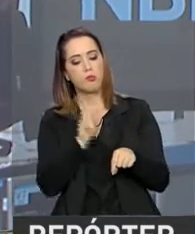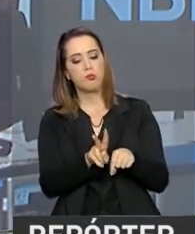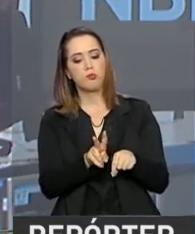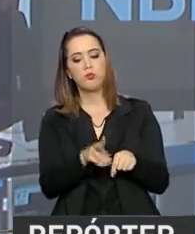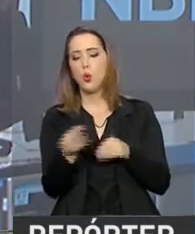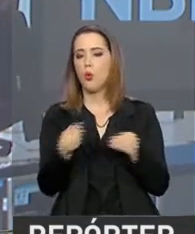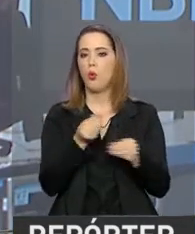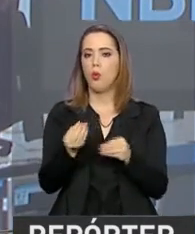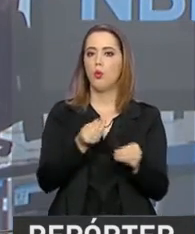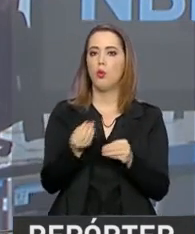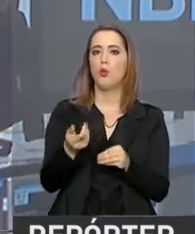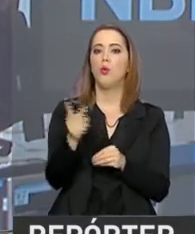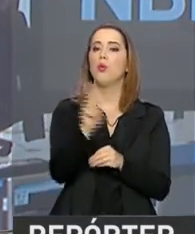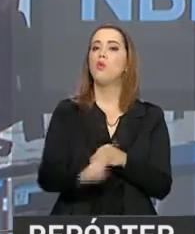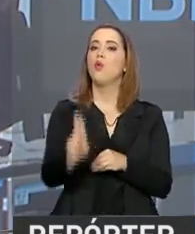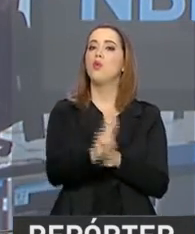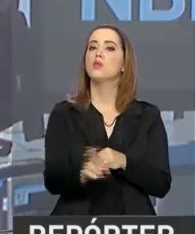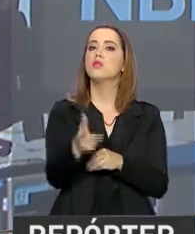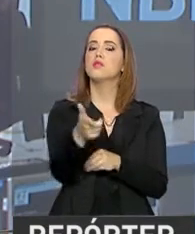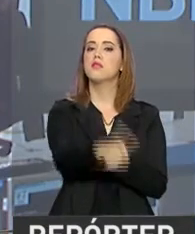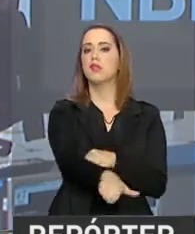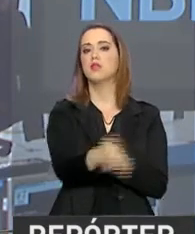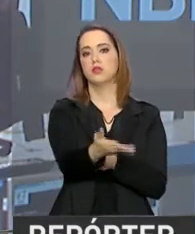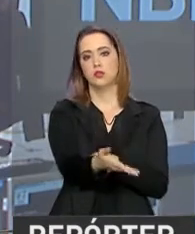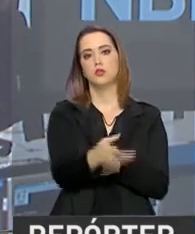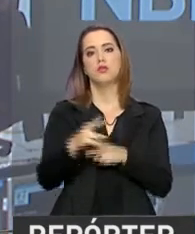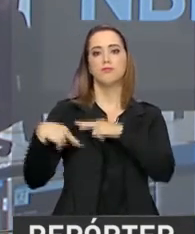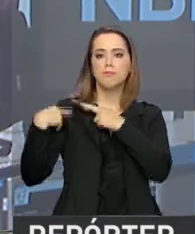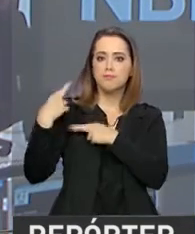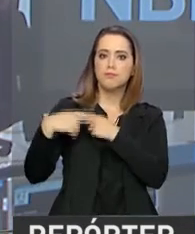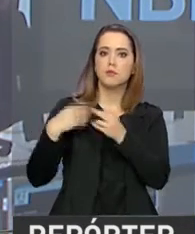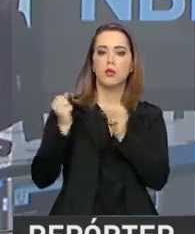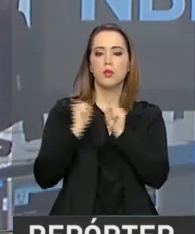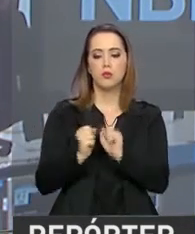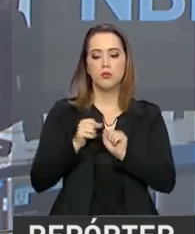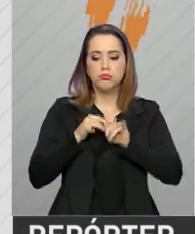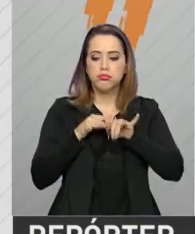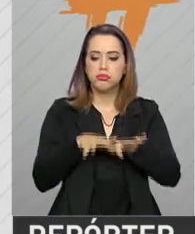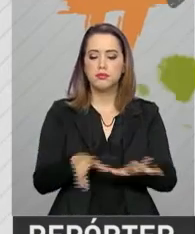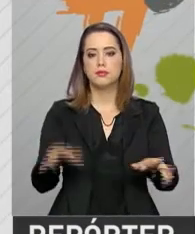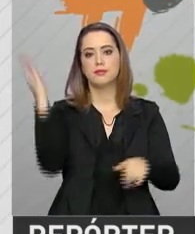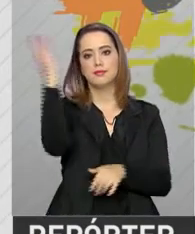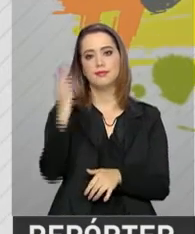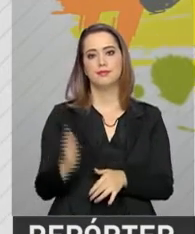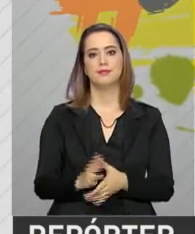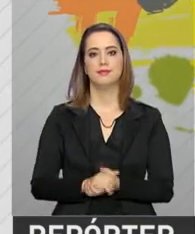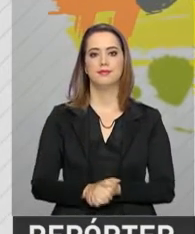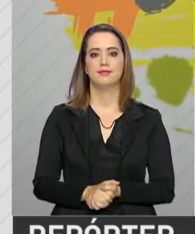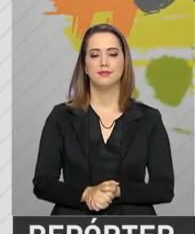em outros estados, um legado que pode se expandir pelo país.